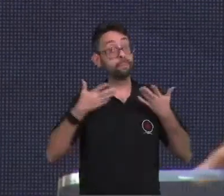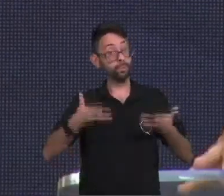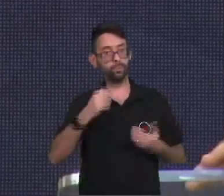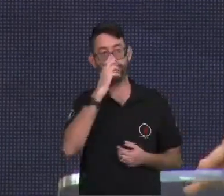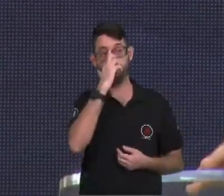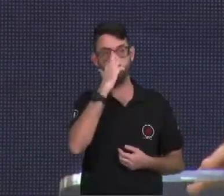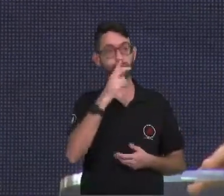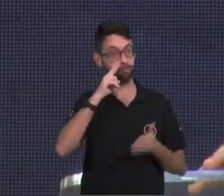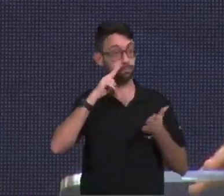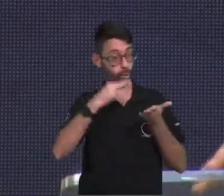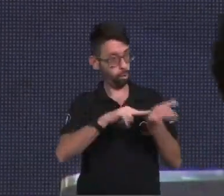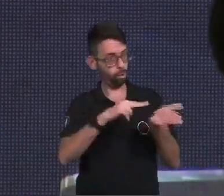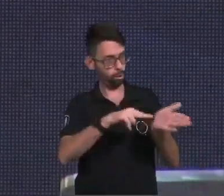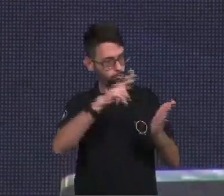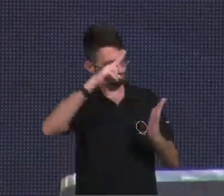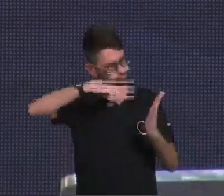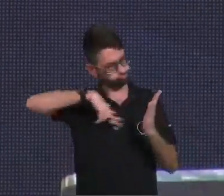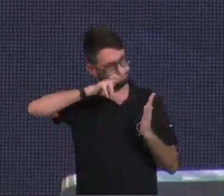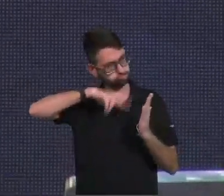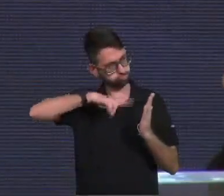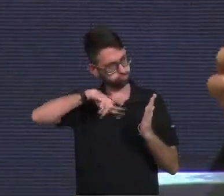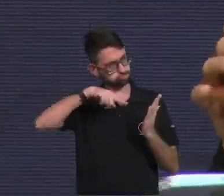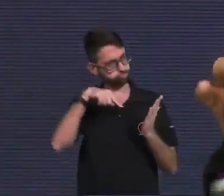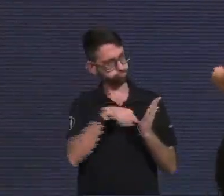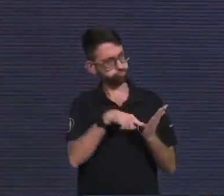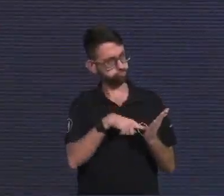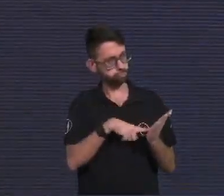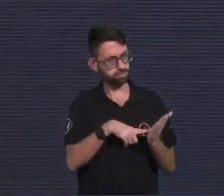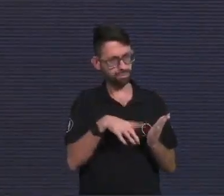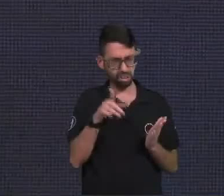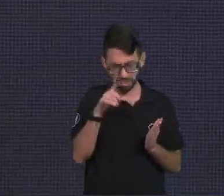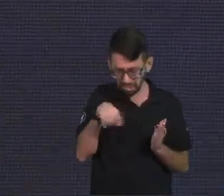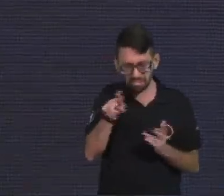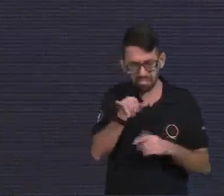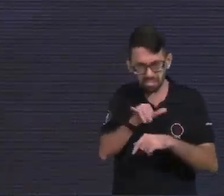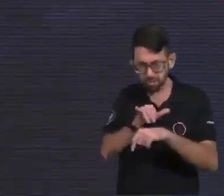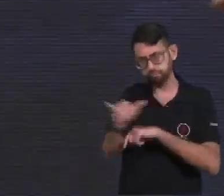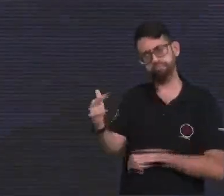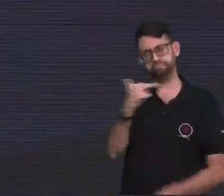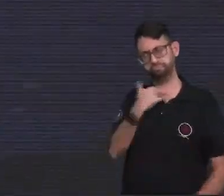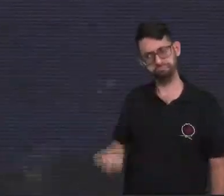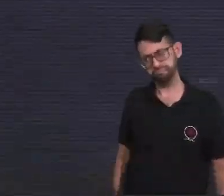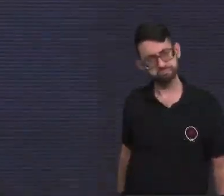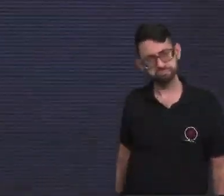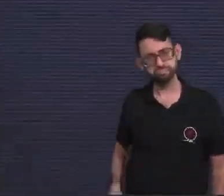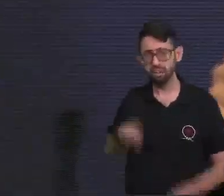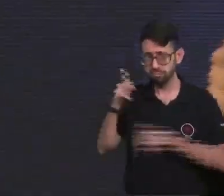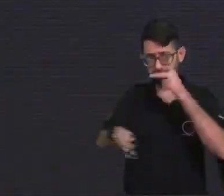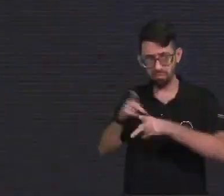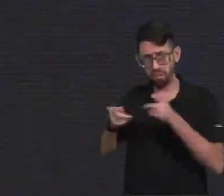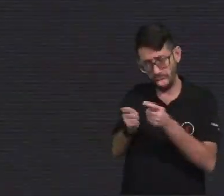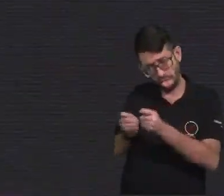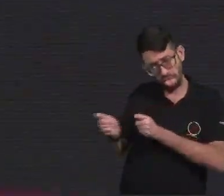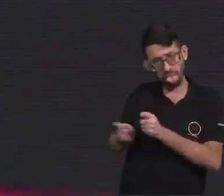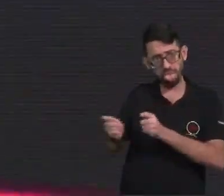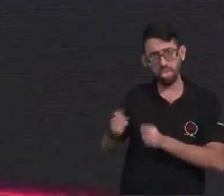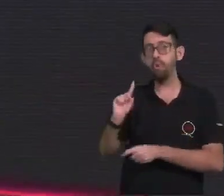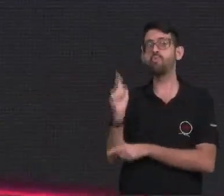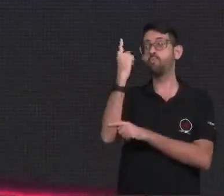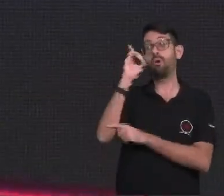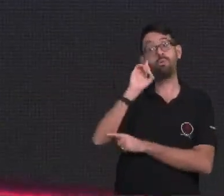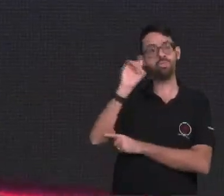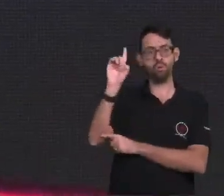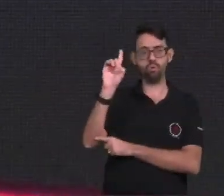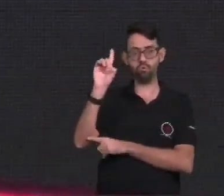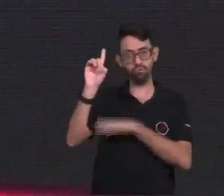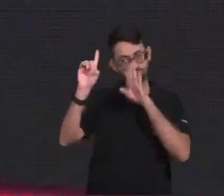leu a carta. Não deixe Ezequias enganar vocês. Ele fez com que vocês adorassem apenas um Deus. E quero